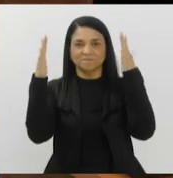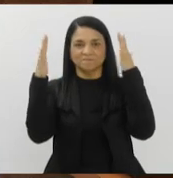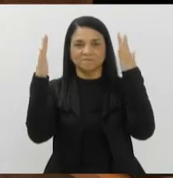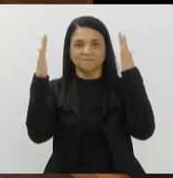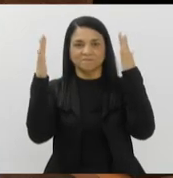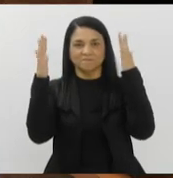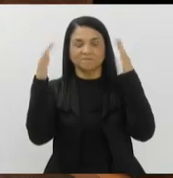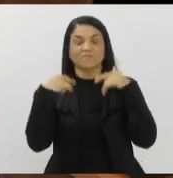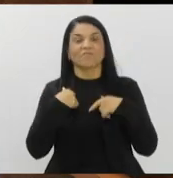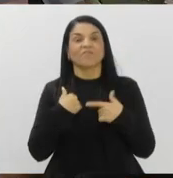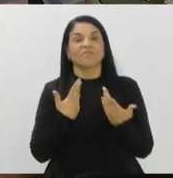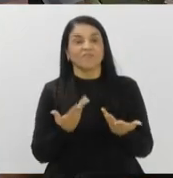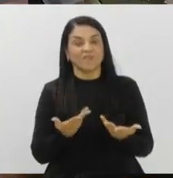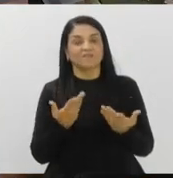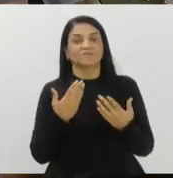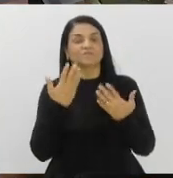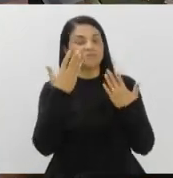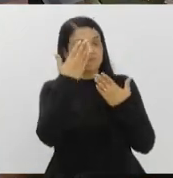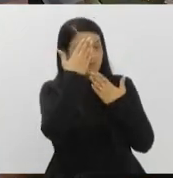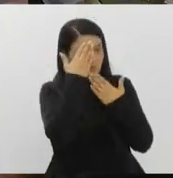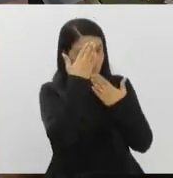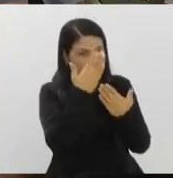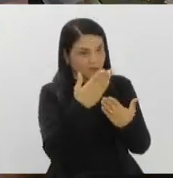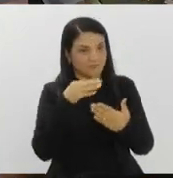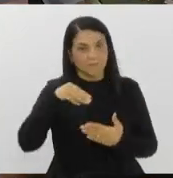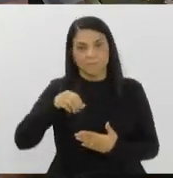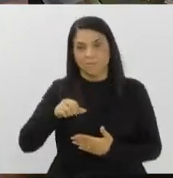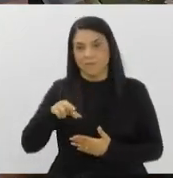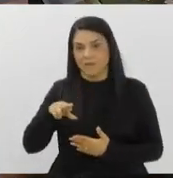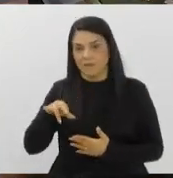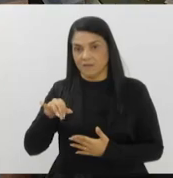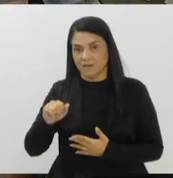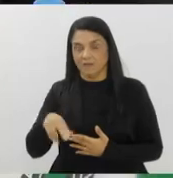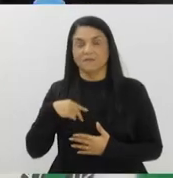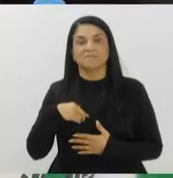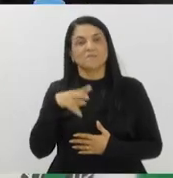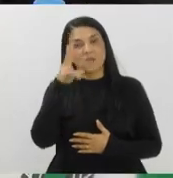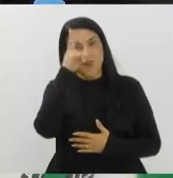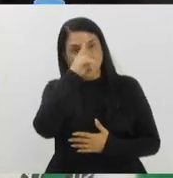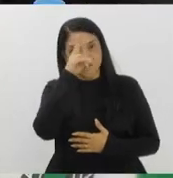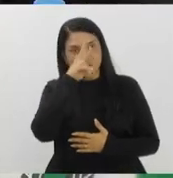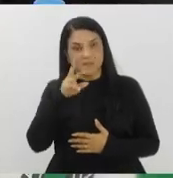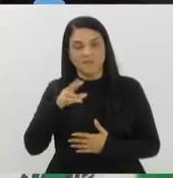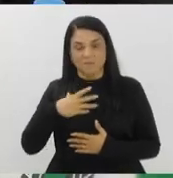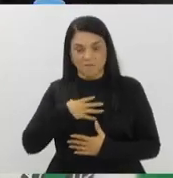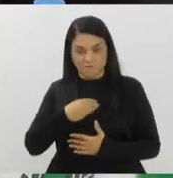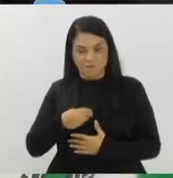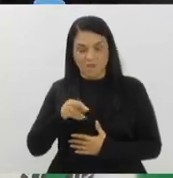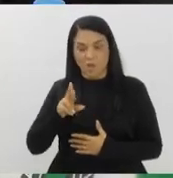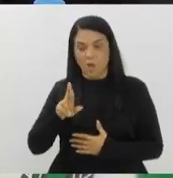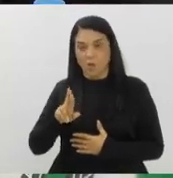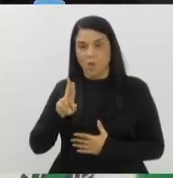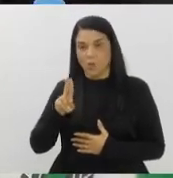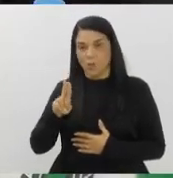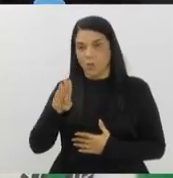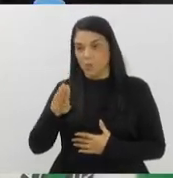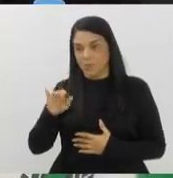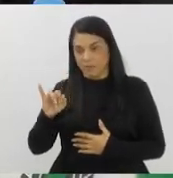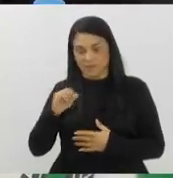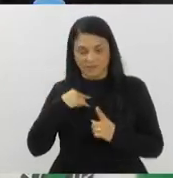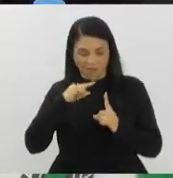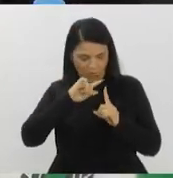Muito obrigada, Marina, muito obrigada. Também de lembrar da Rubi, que estamos aqui também gerando